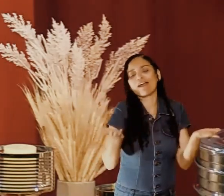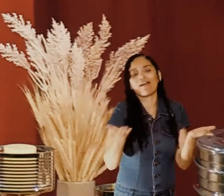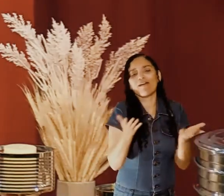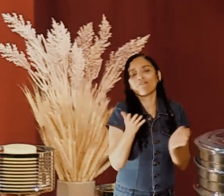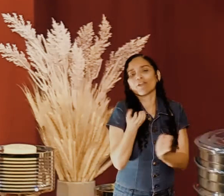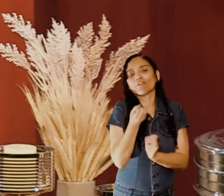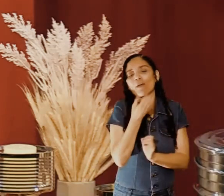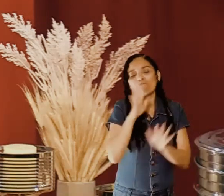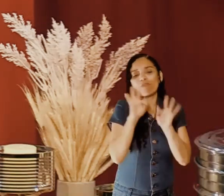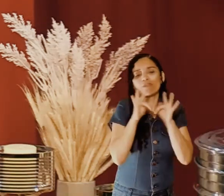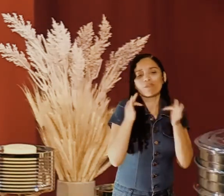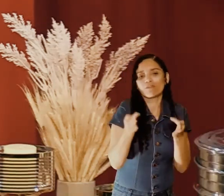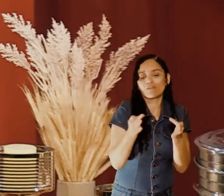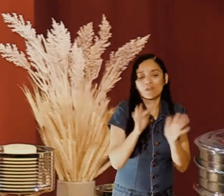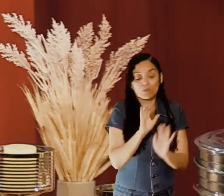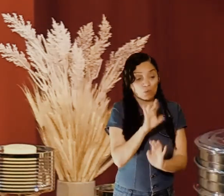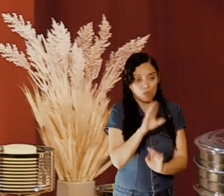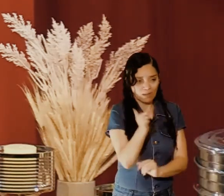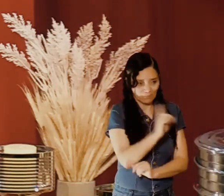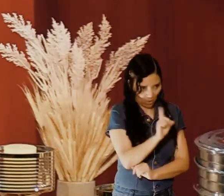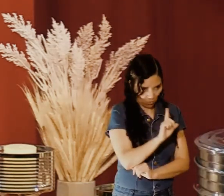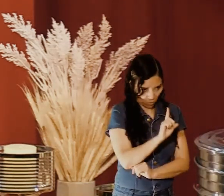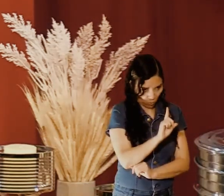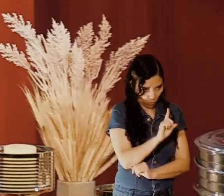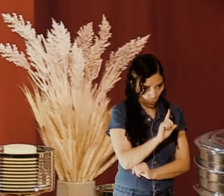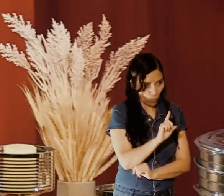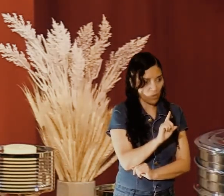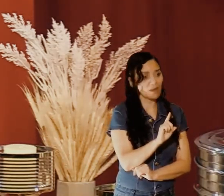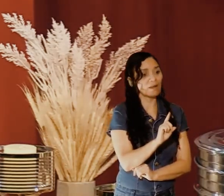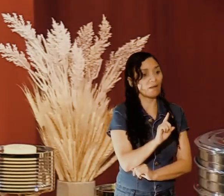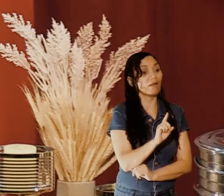propõe arrependimento de pecados.